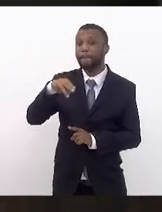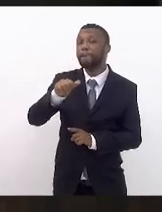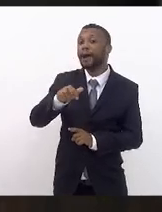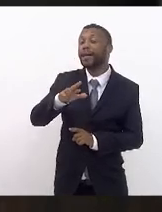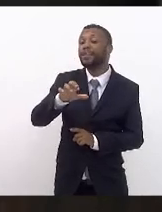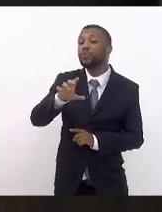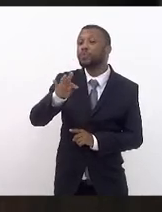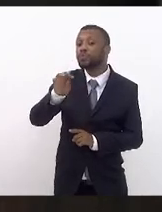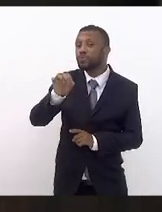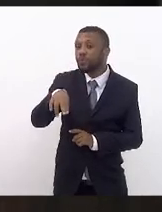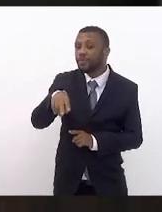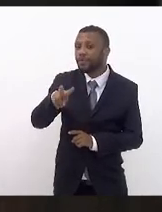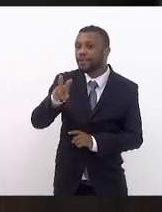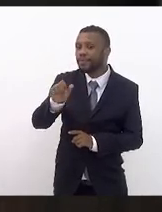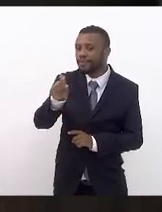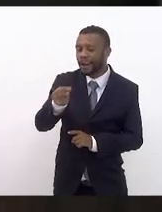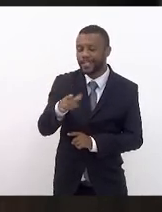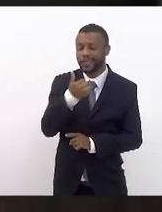Marilton Vaz, desculpa.